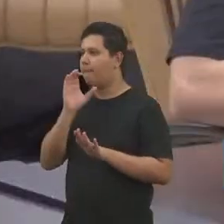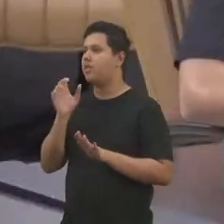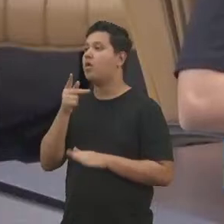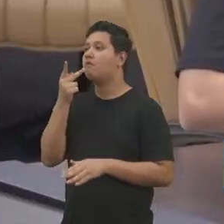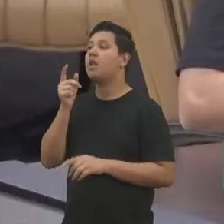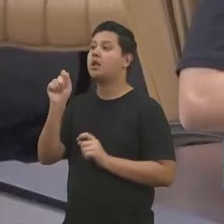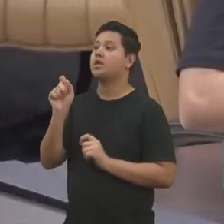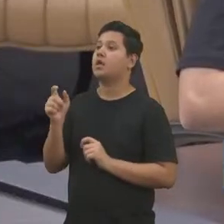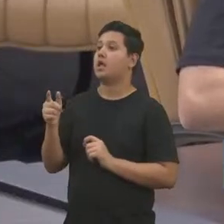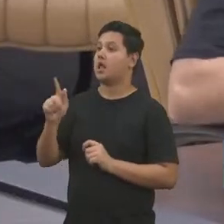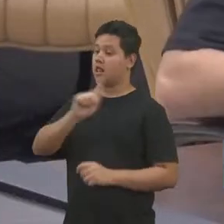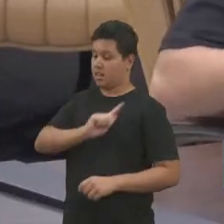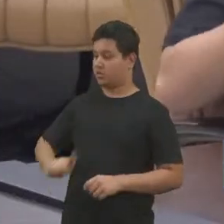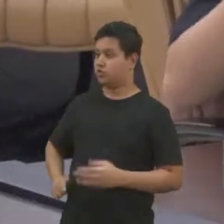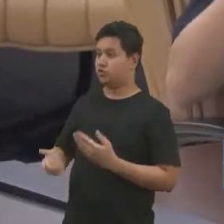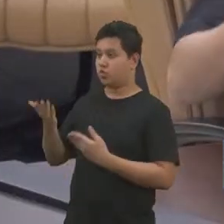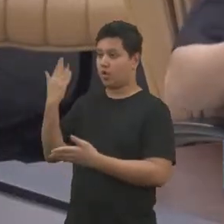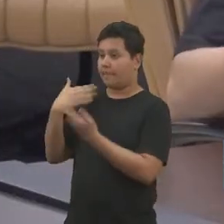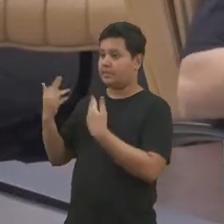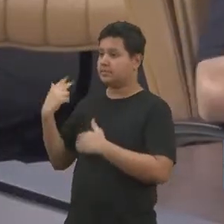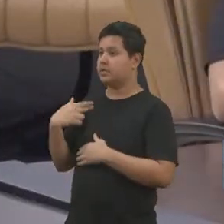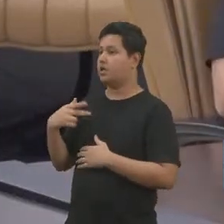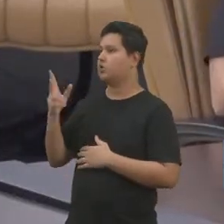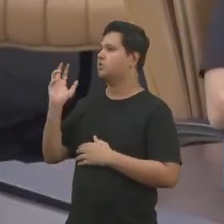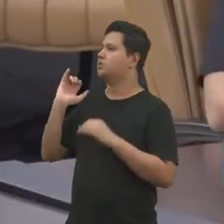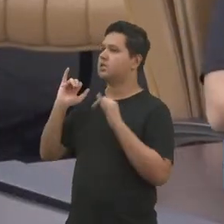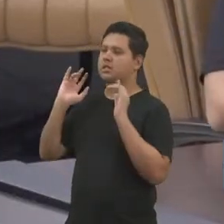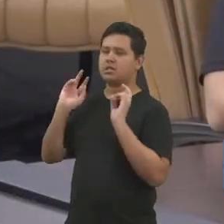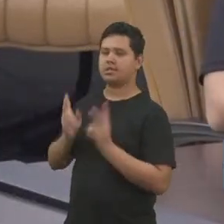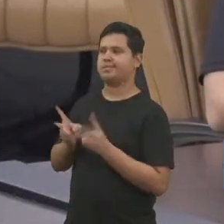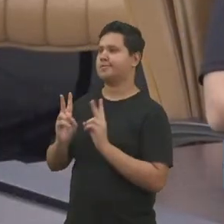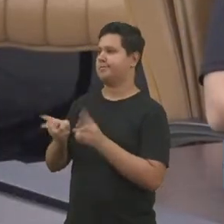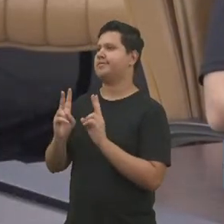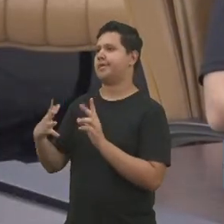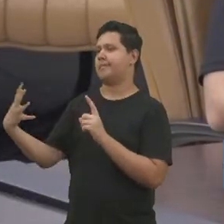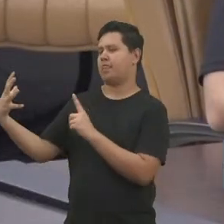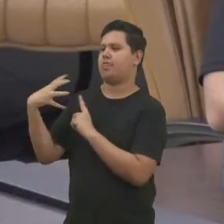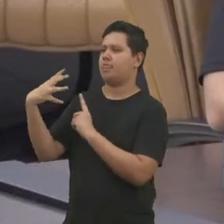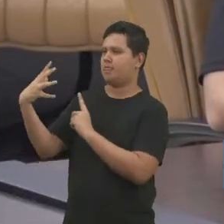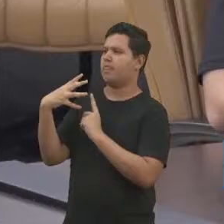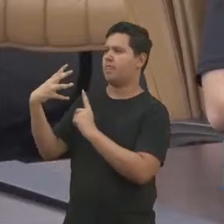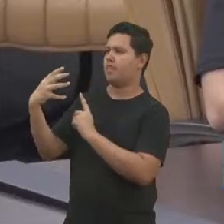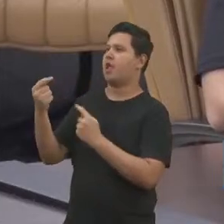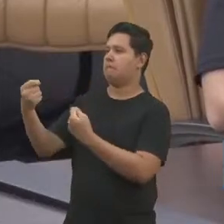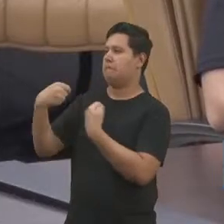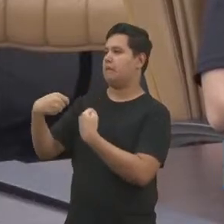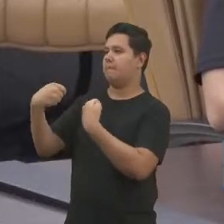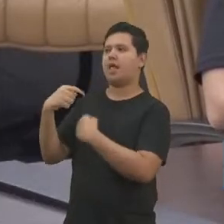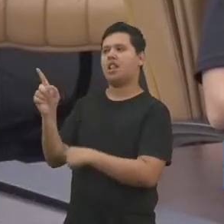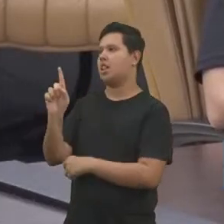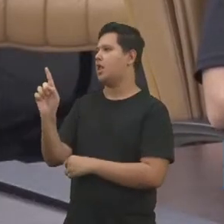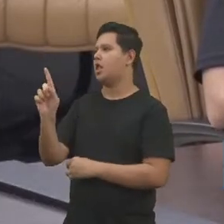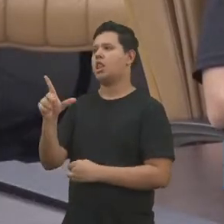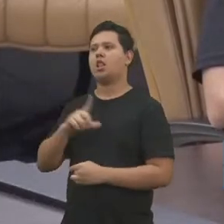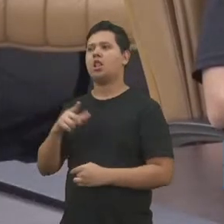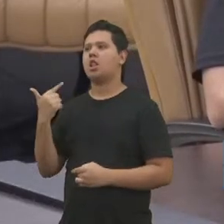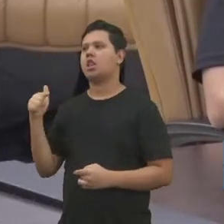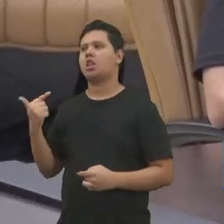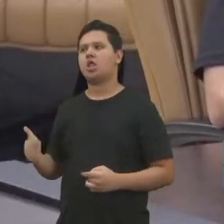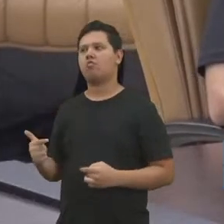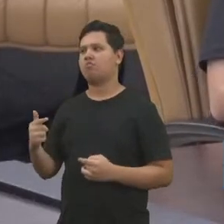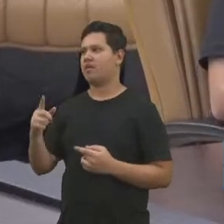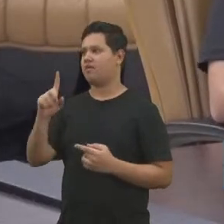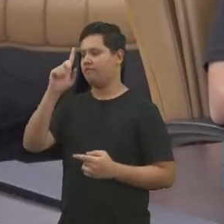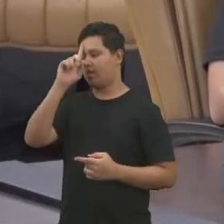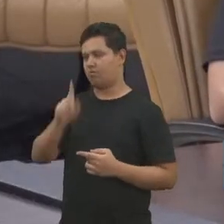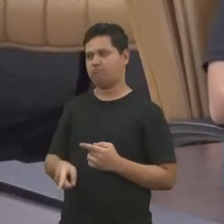nas últimas gestões que inclusive aqui são atacadas pelos vereadores todas as sessões, não houve o descumprimento de todos esses artigos e as